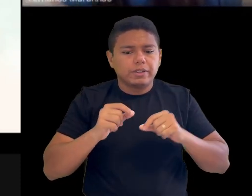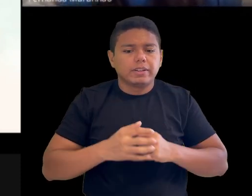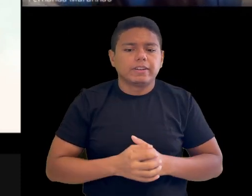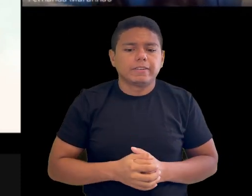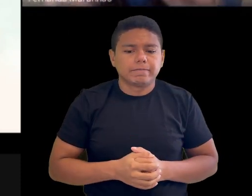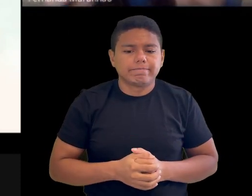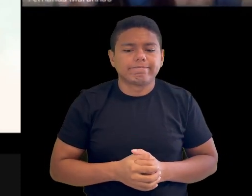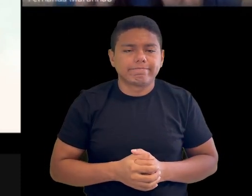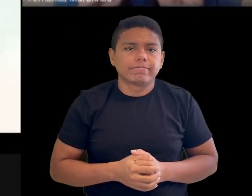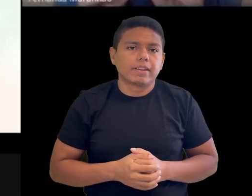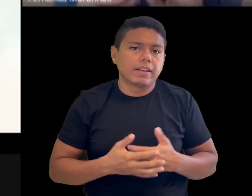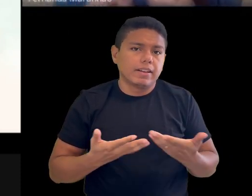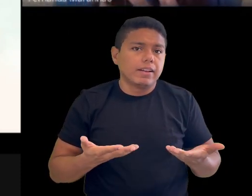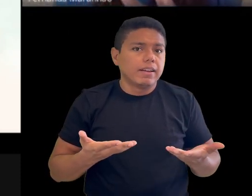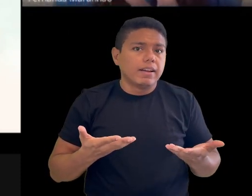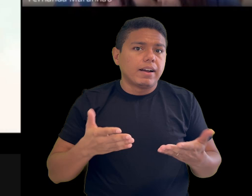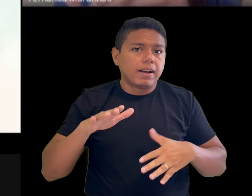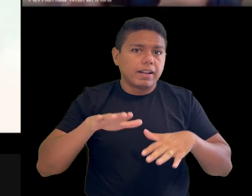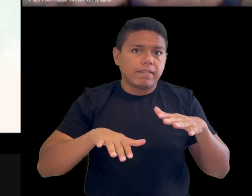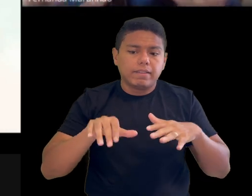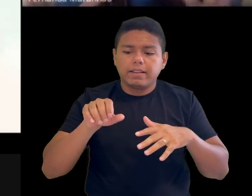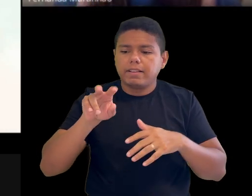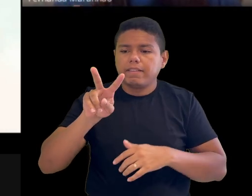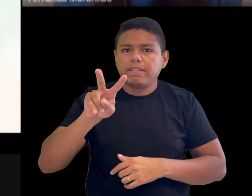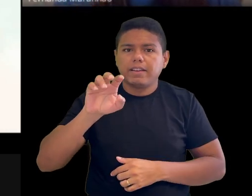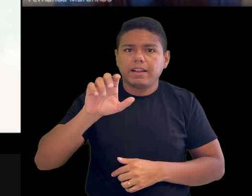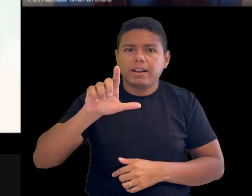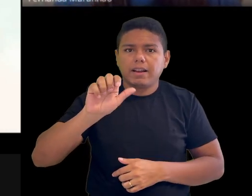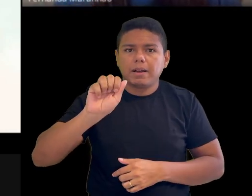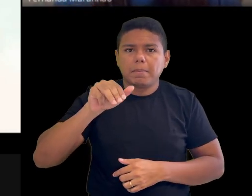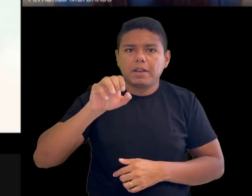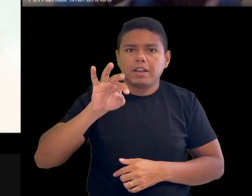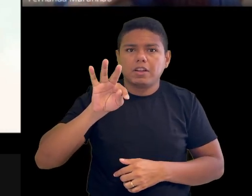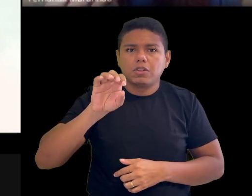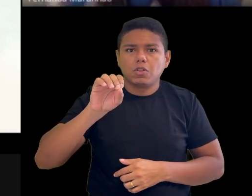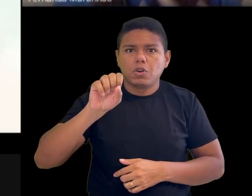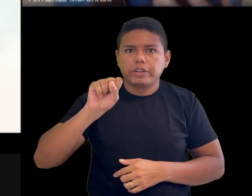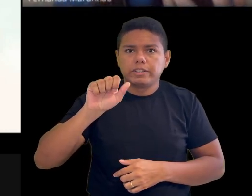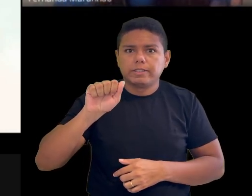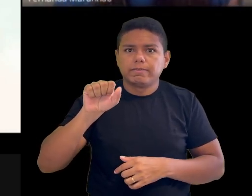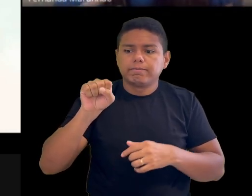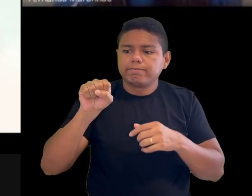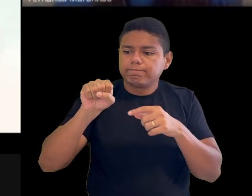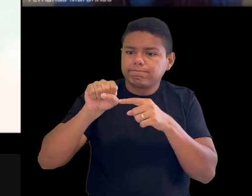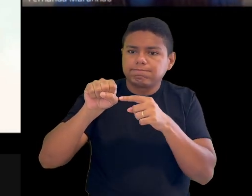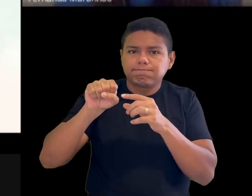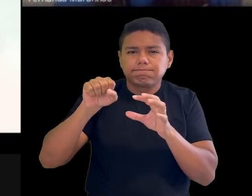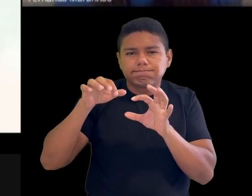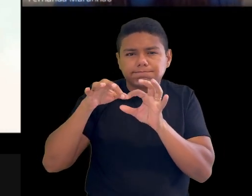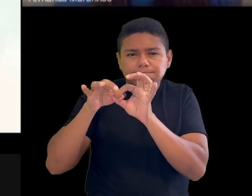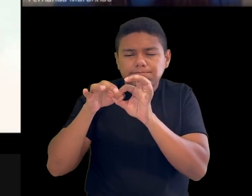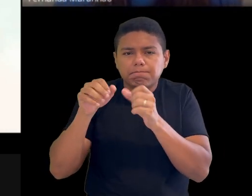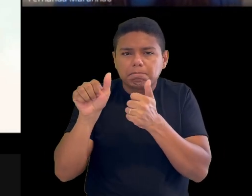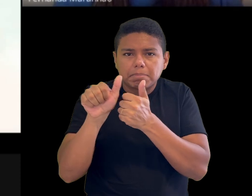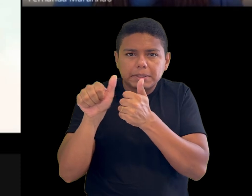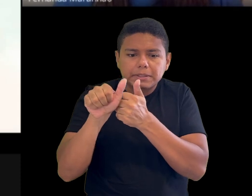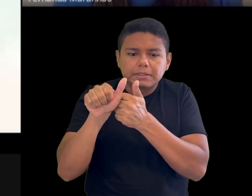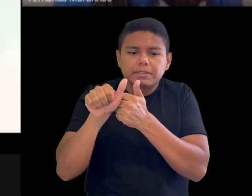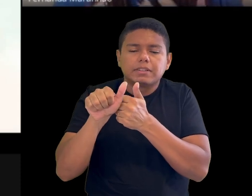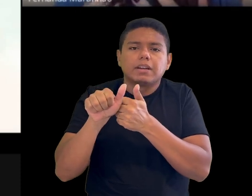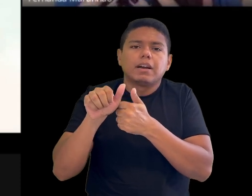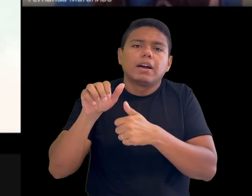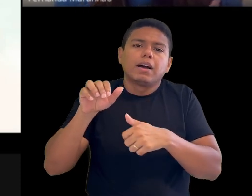da placenta, mas muitas vezes está descoberto da geleia de Wharton, deixando esses vasos livres e